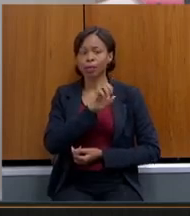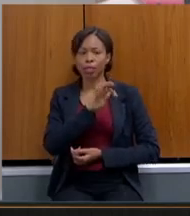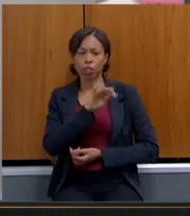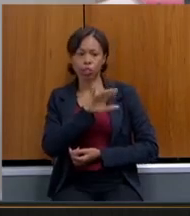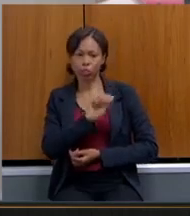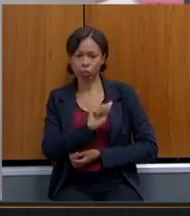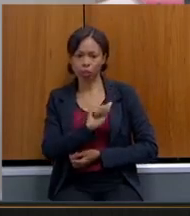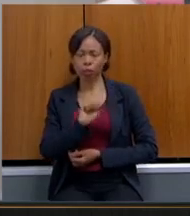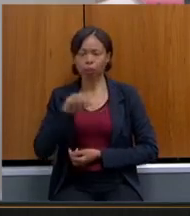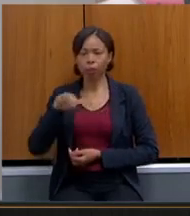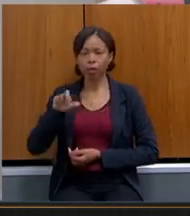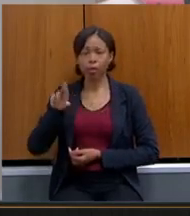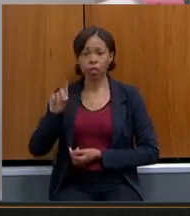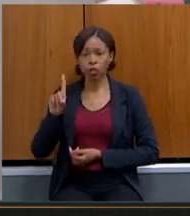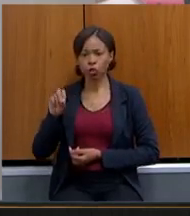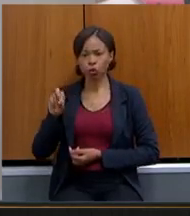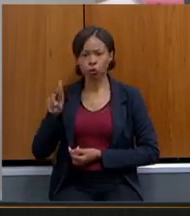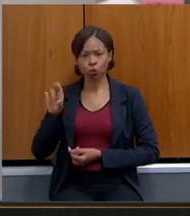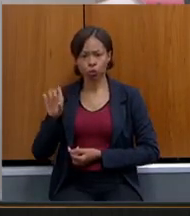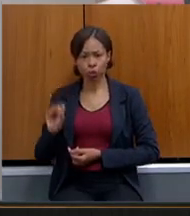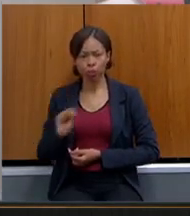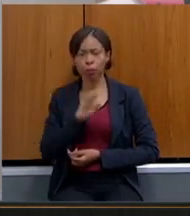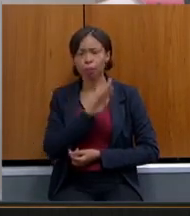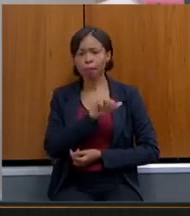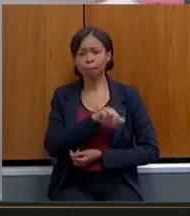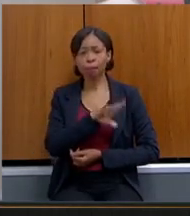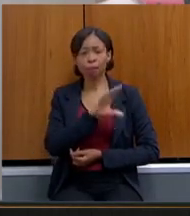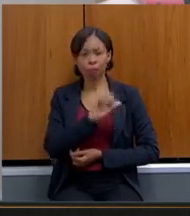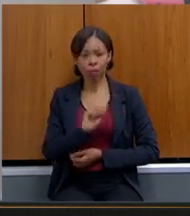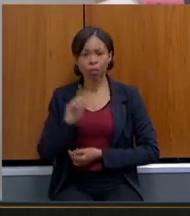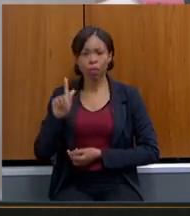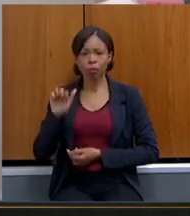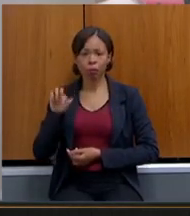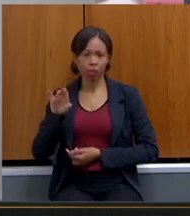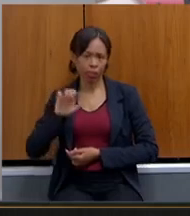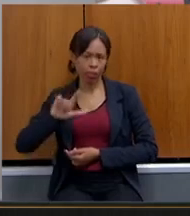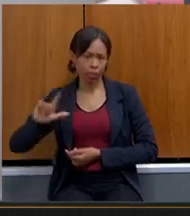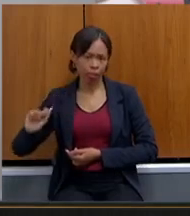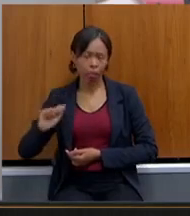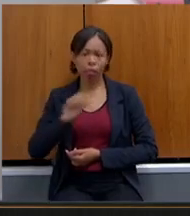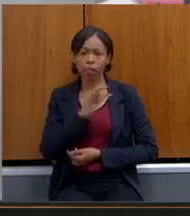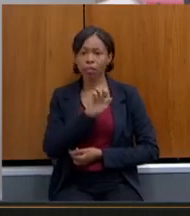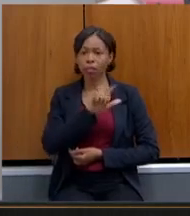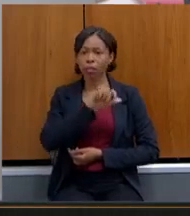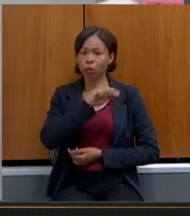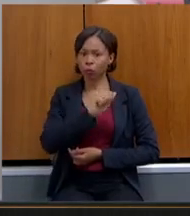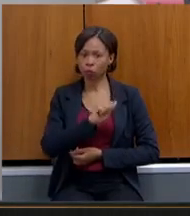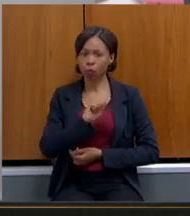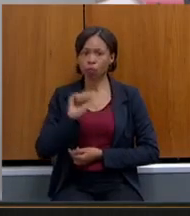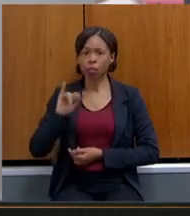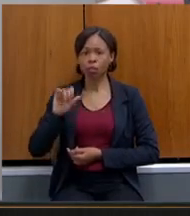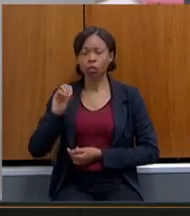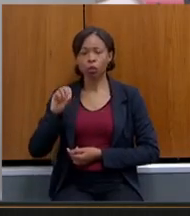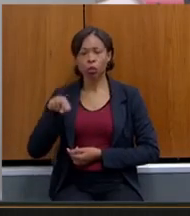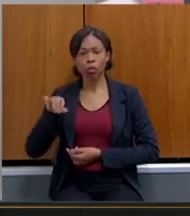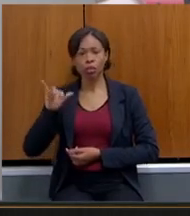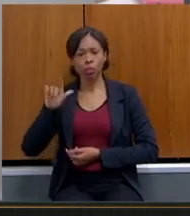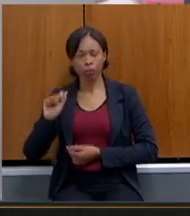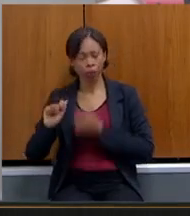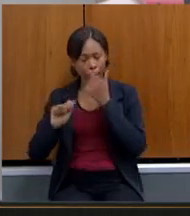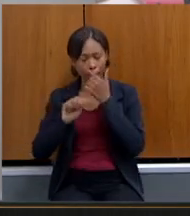Maria de Lourdes Ferreira Branca colar Oi Gabriela Cristina Telma Ribeiro izolina Maria